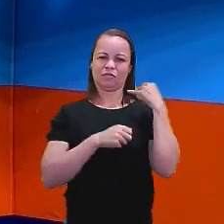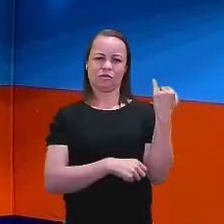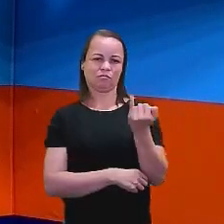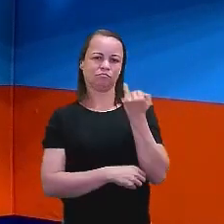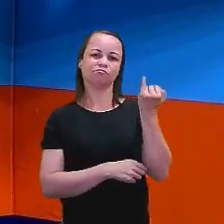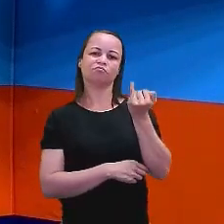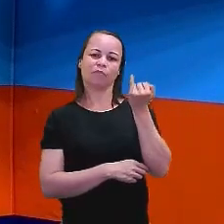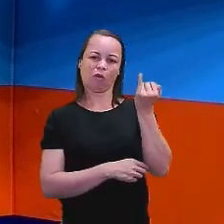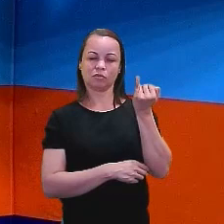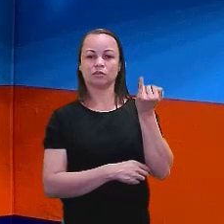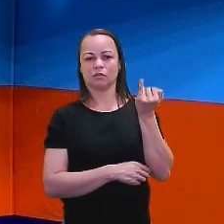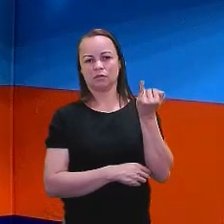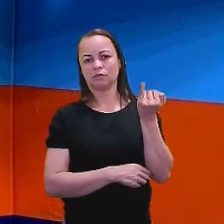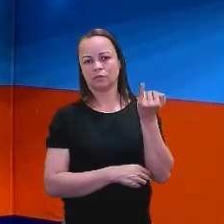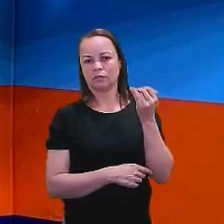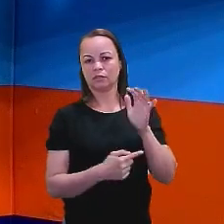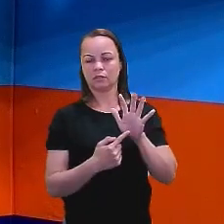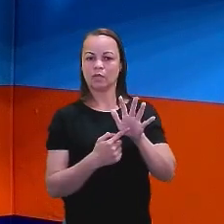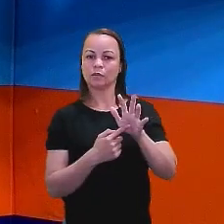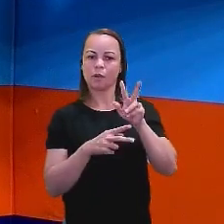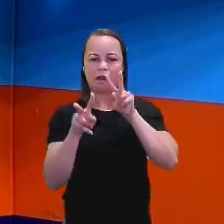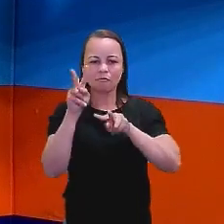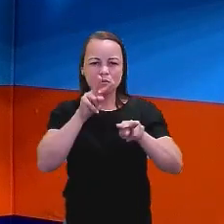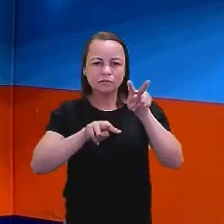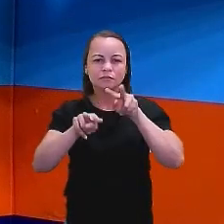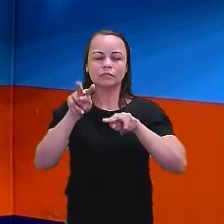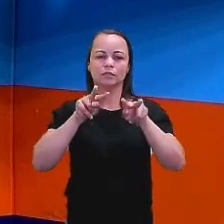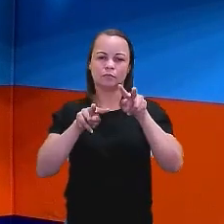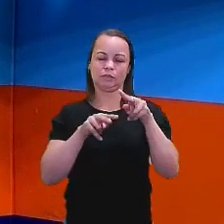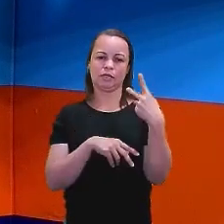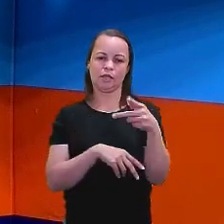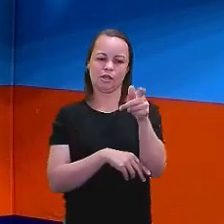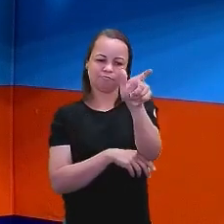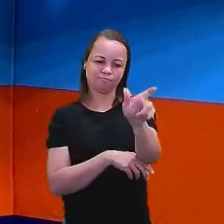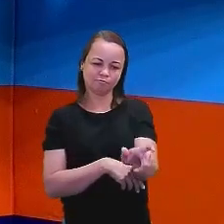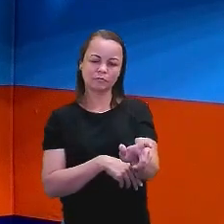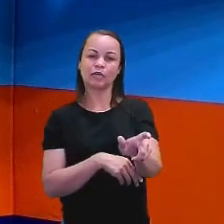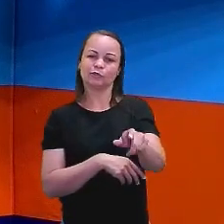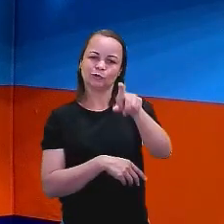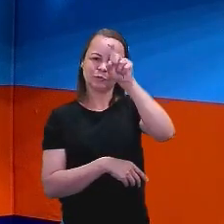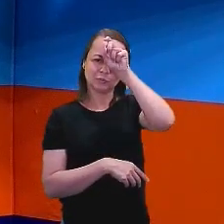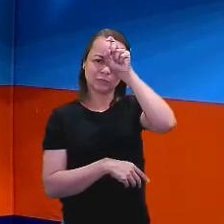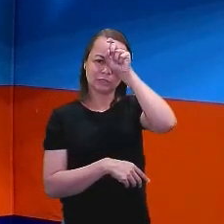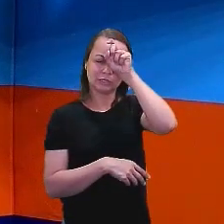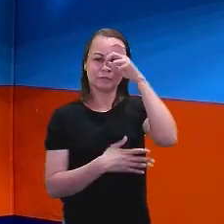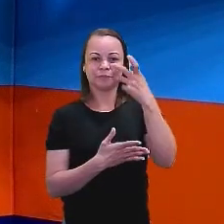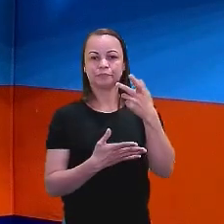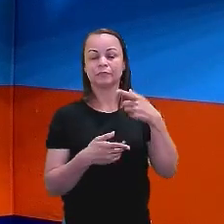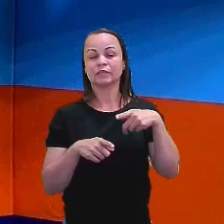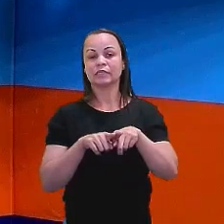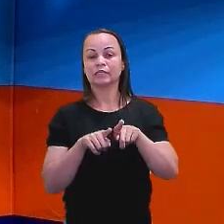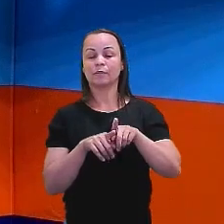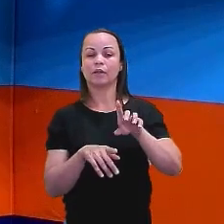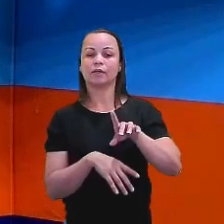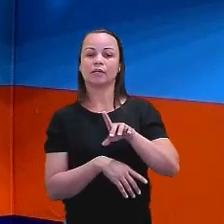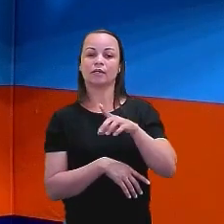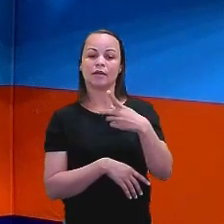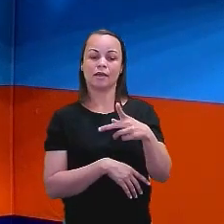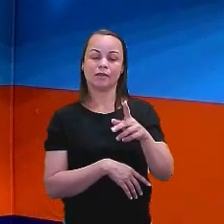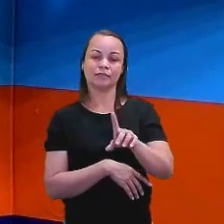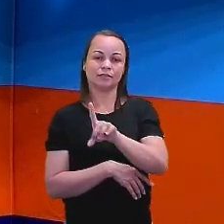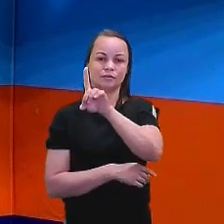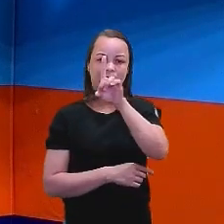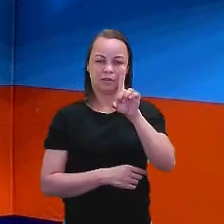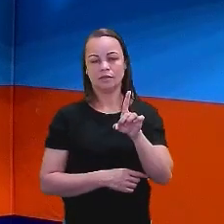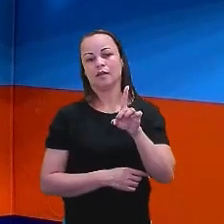trazer para a visibilidade essa figura do Zumbi dos Palmares, e esse dia é o dia que